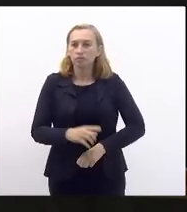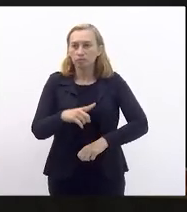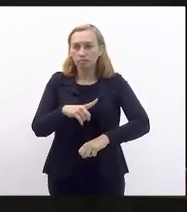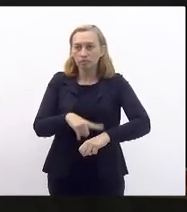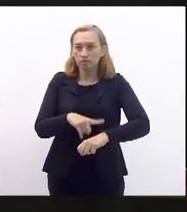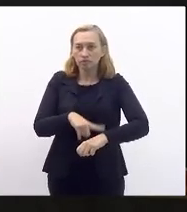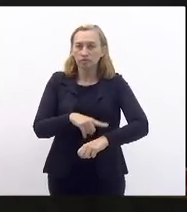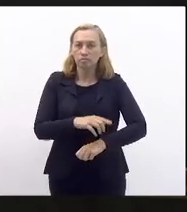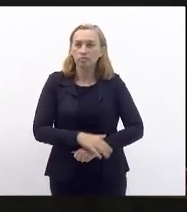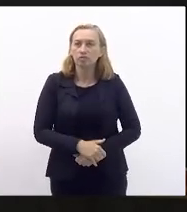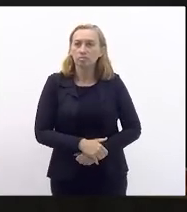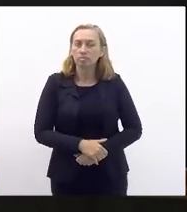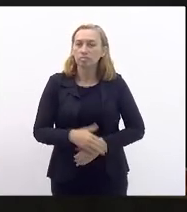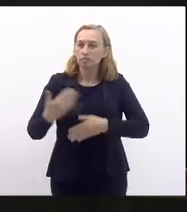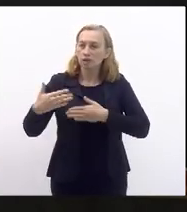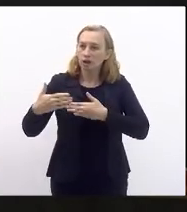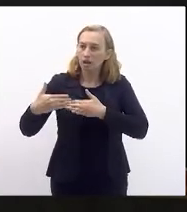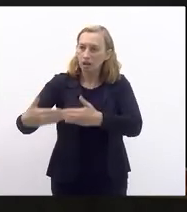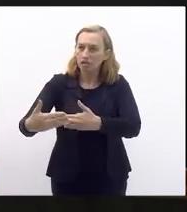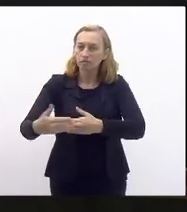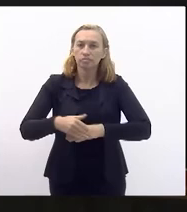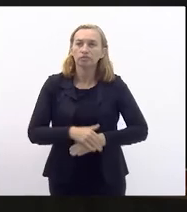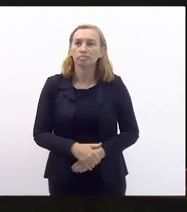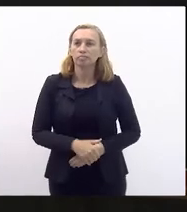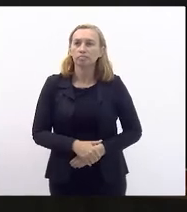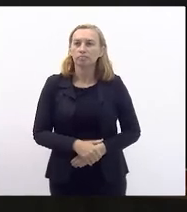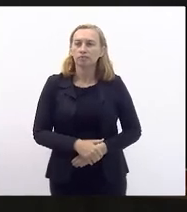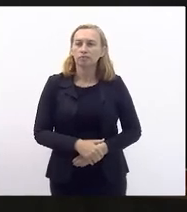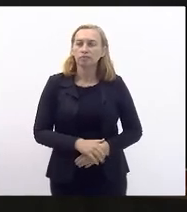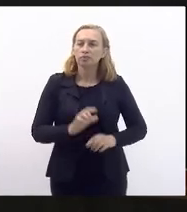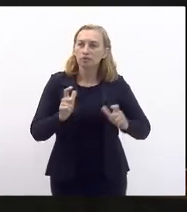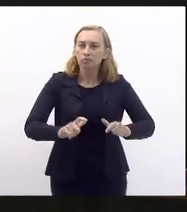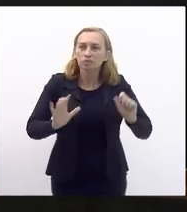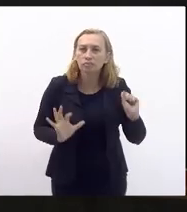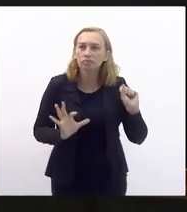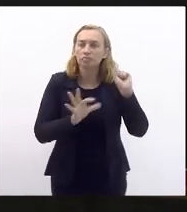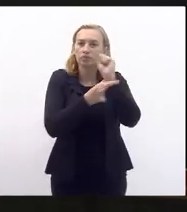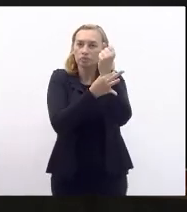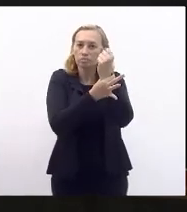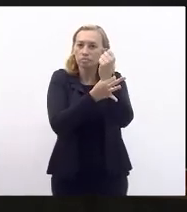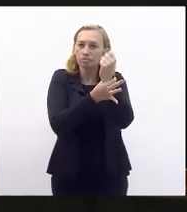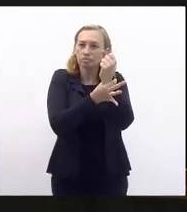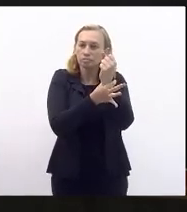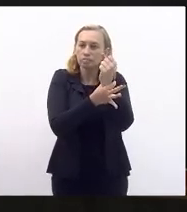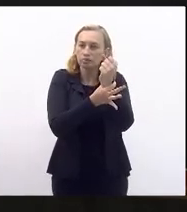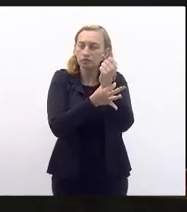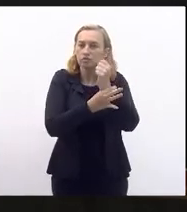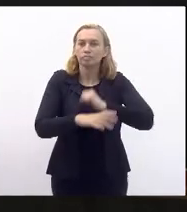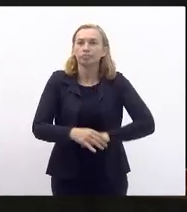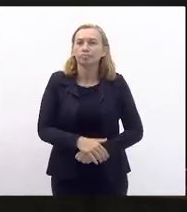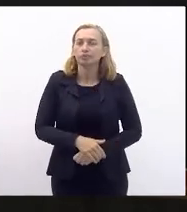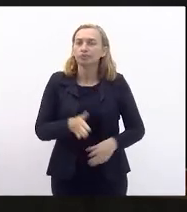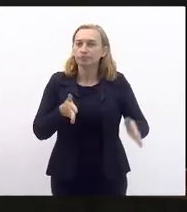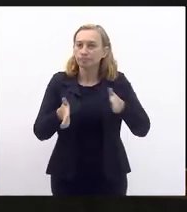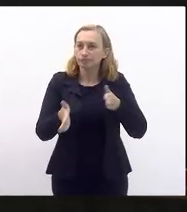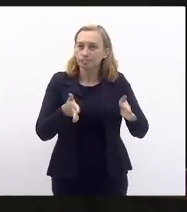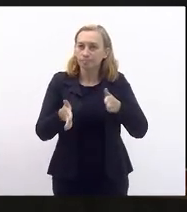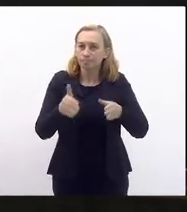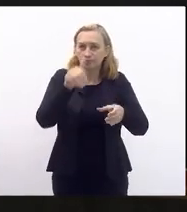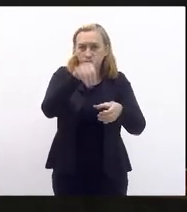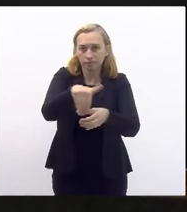tem garantido ao longo dos anos um ambiente seguro e estável durante os períodos